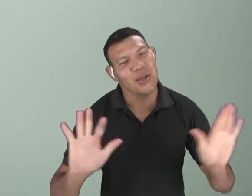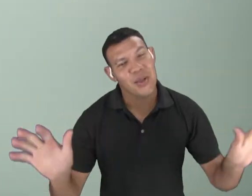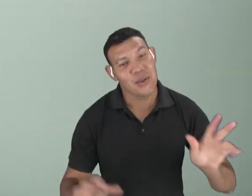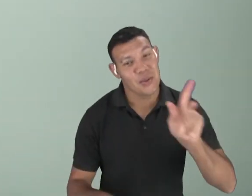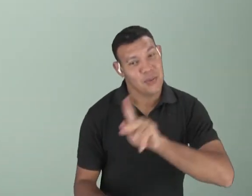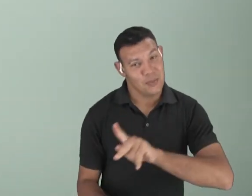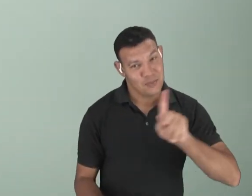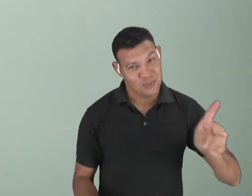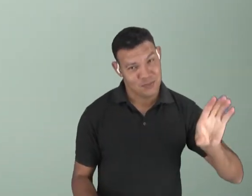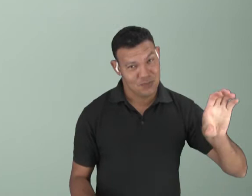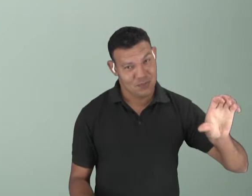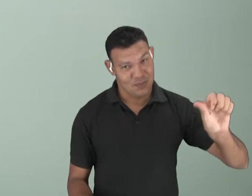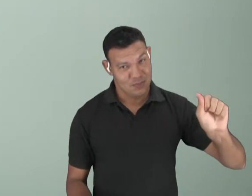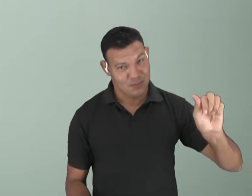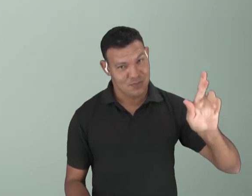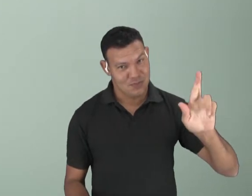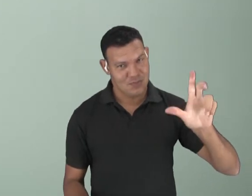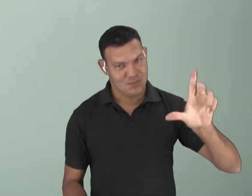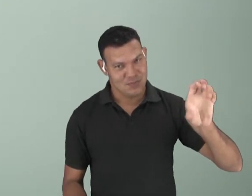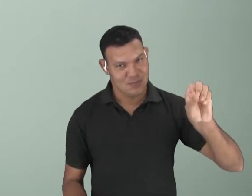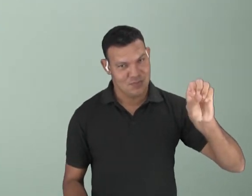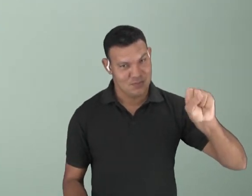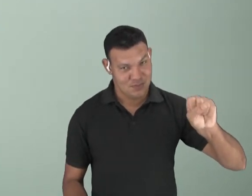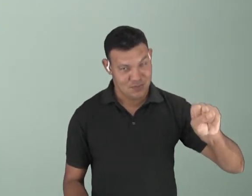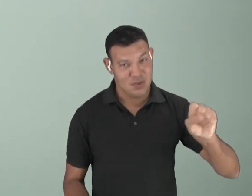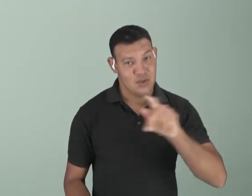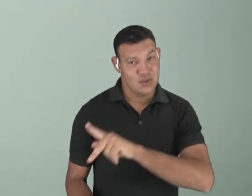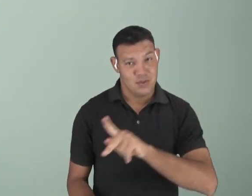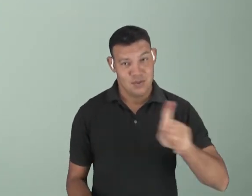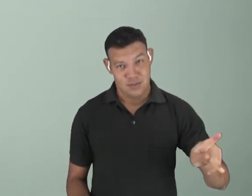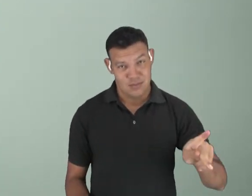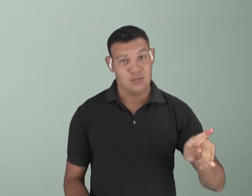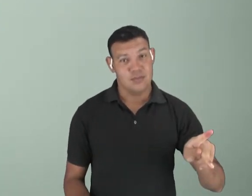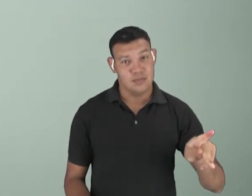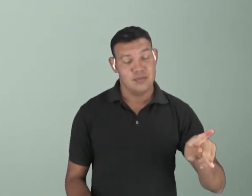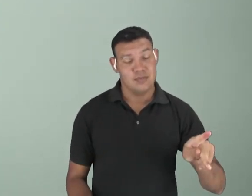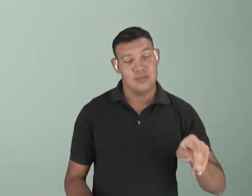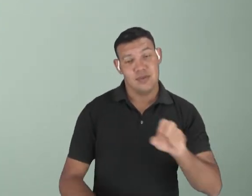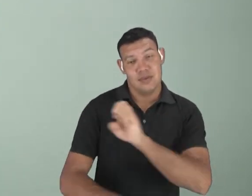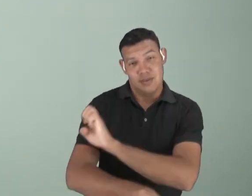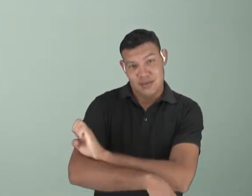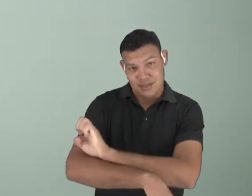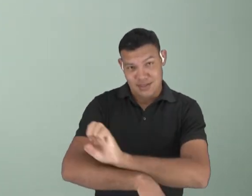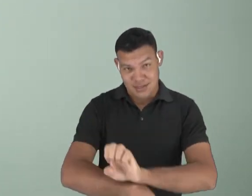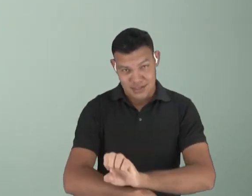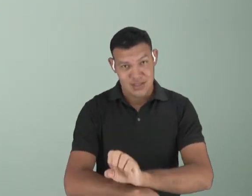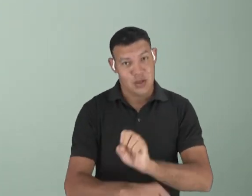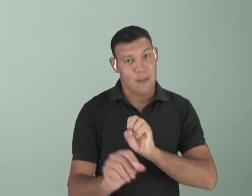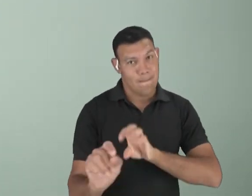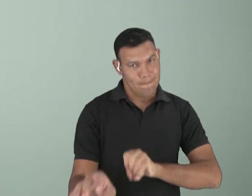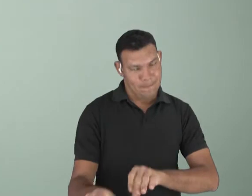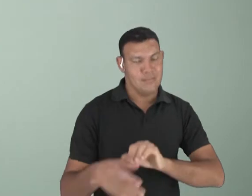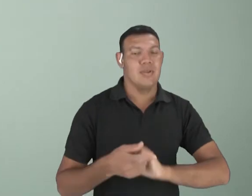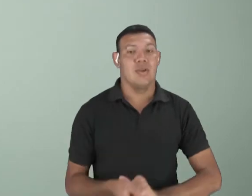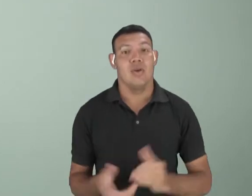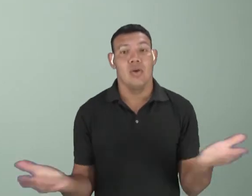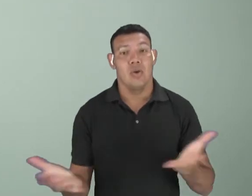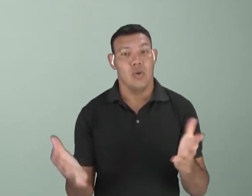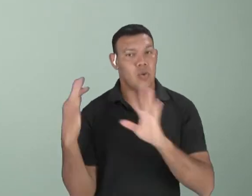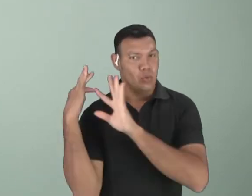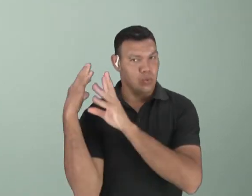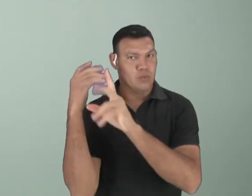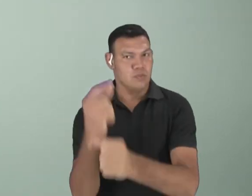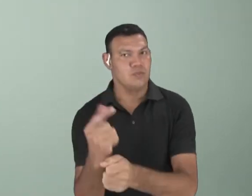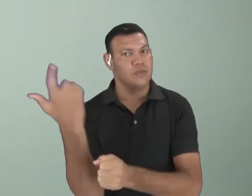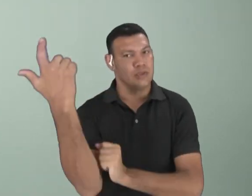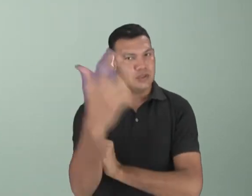Olá, sou o professor Carlos Ferreira de Almeida, professor de matemática da Rede Estadual de Ensino. E hoje nós vamos continuar com as nossas revisões